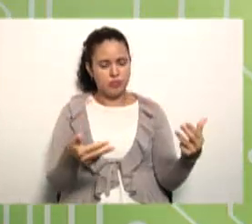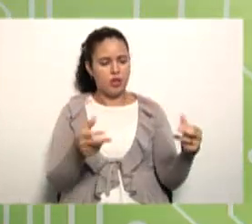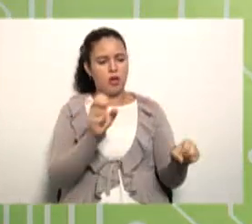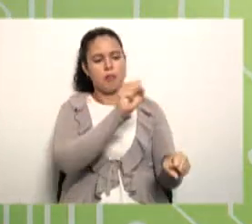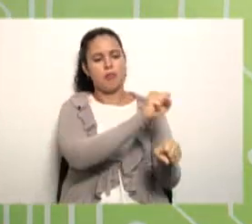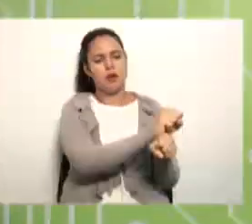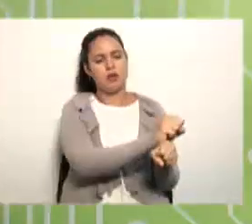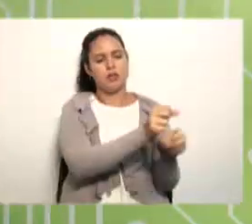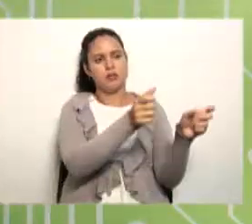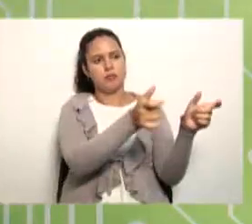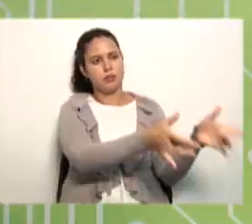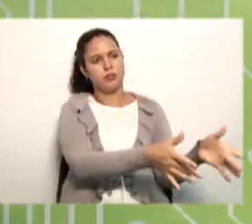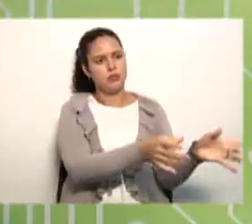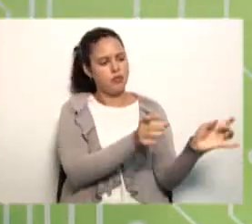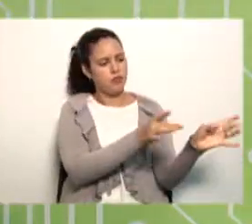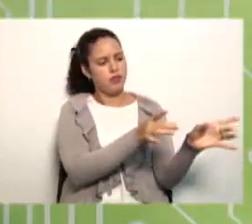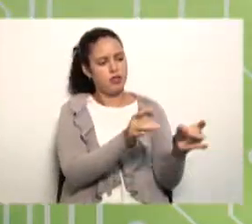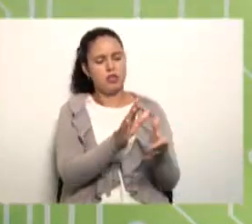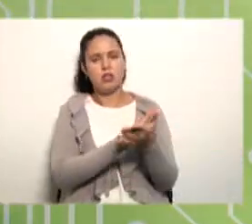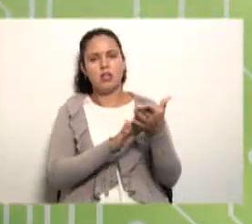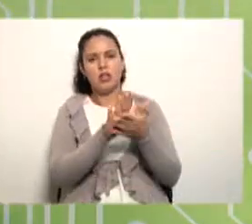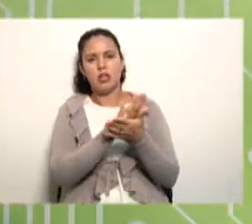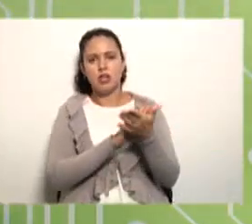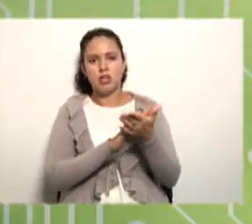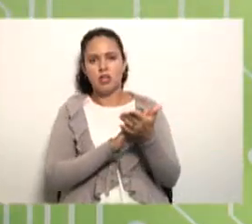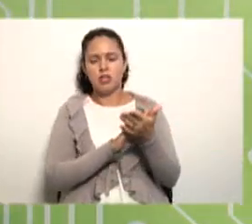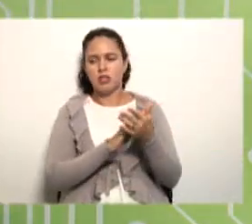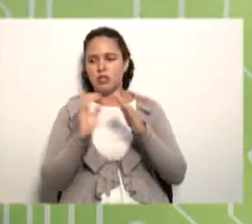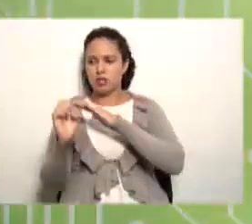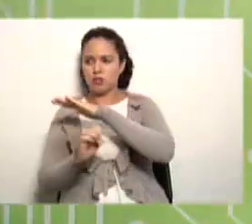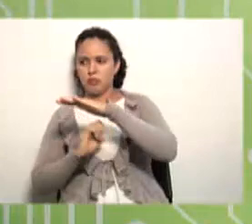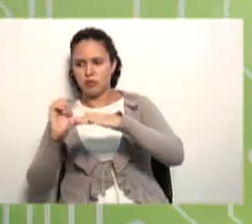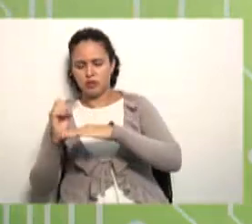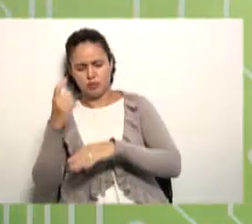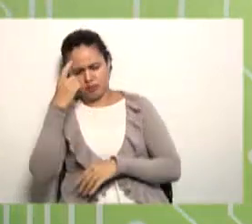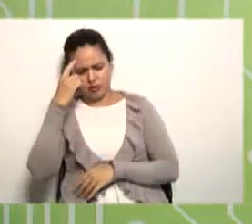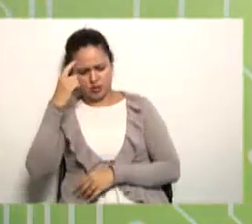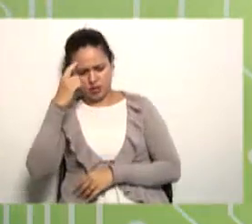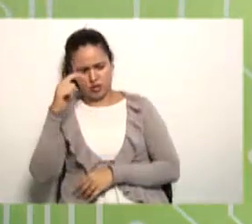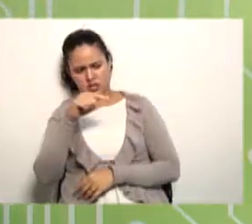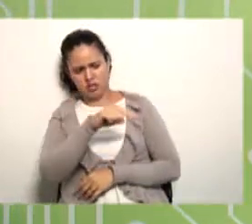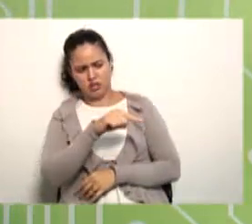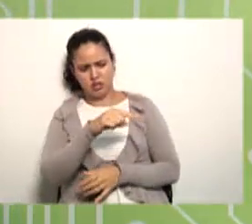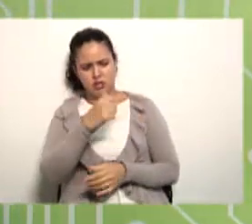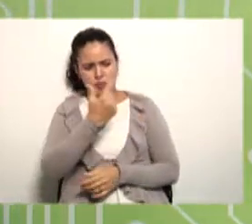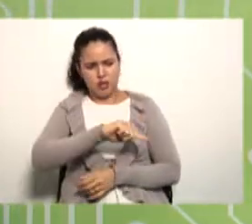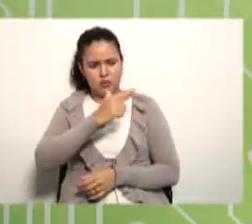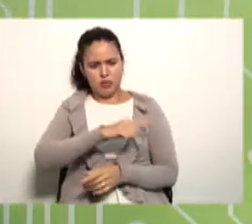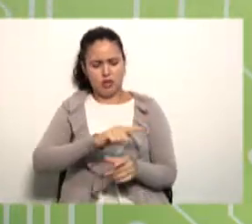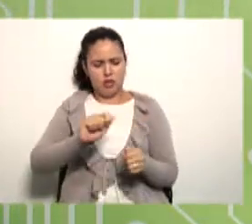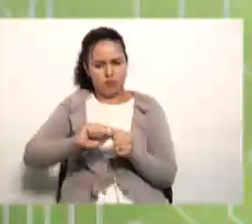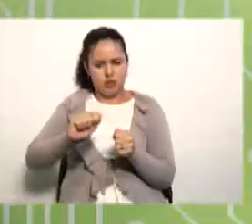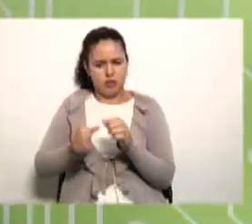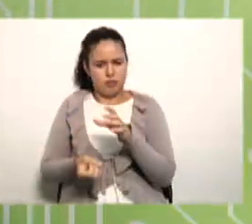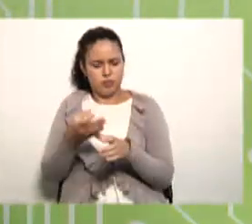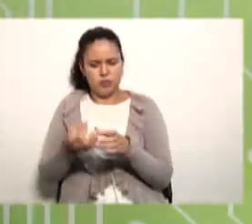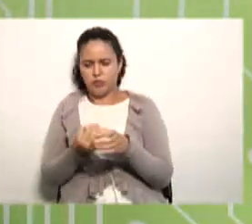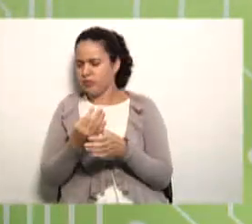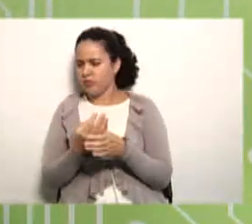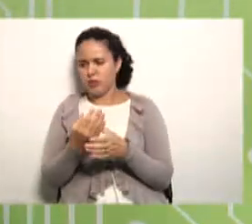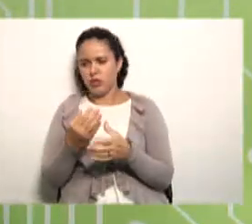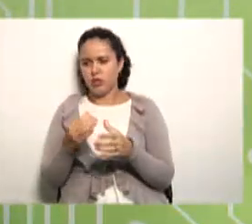O que vai acontecer é que, com o passar do tempo, vão ser produzidos menos e menos desse tipo de bem. E com isso o mercado se move